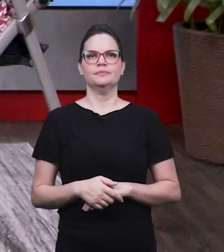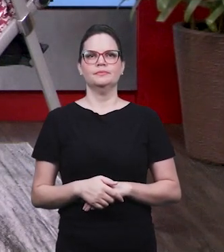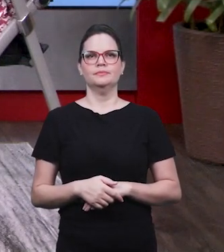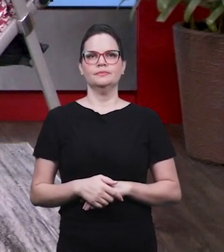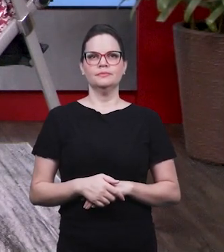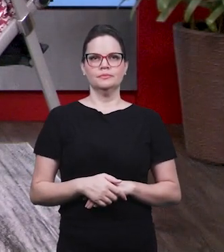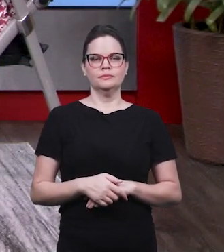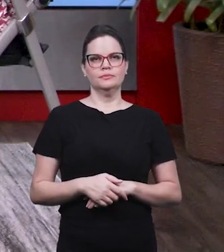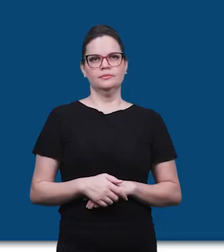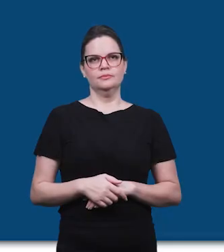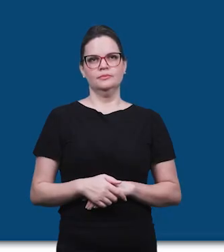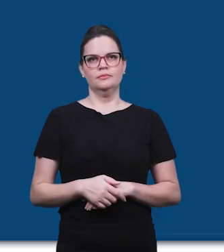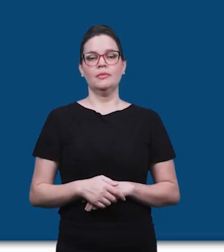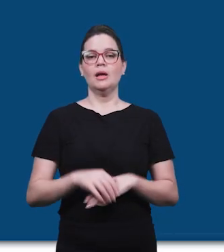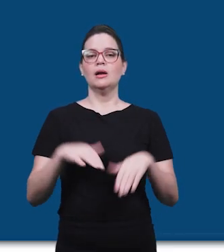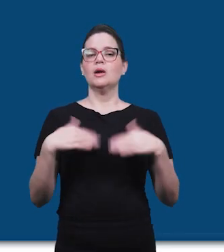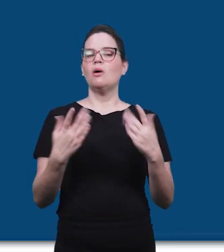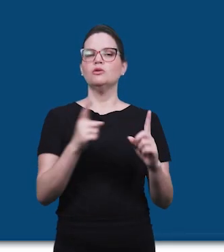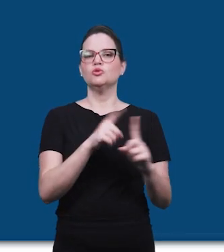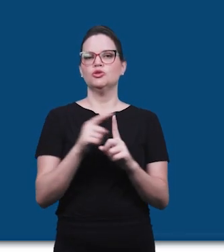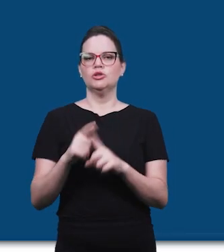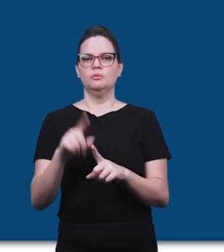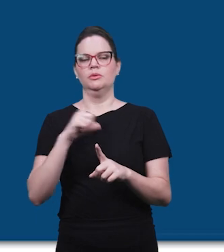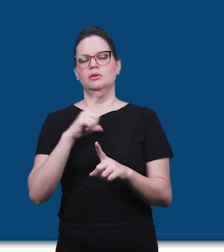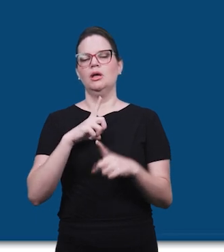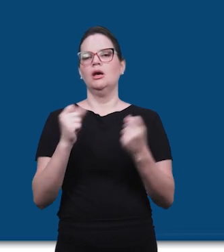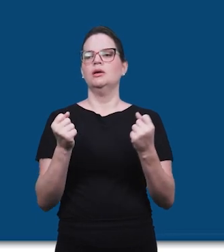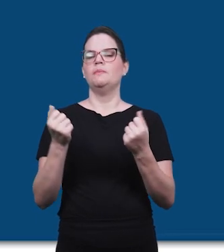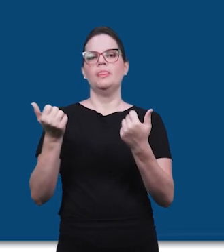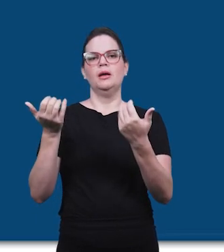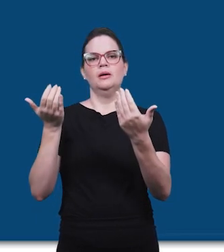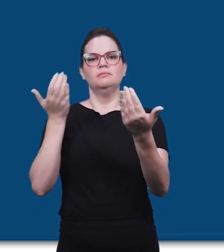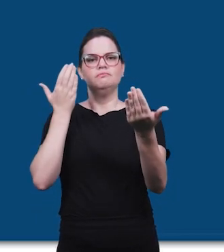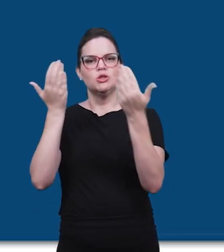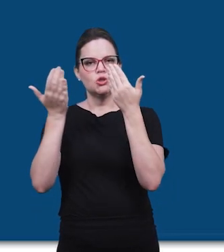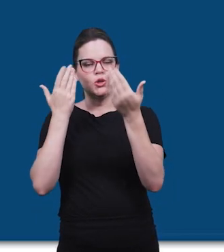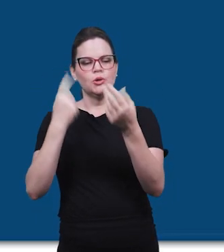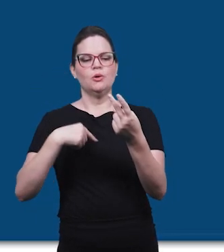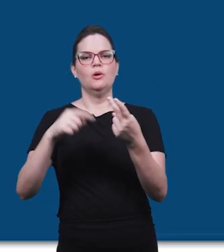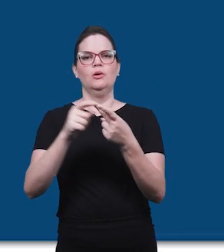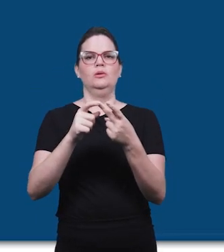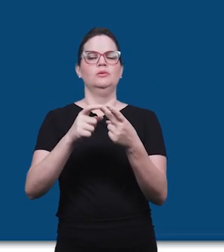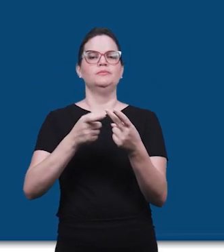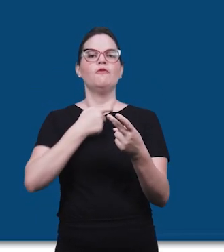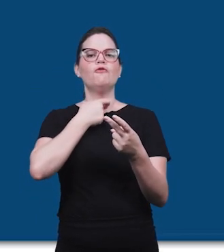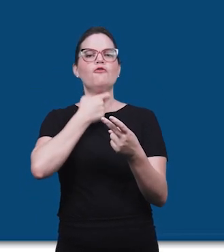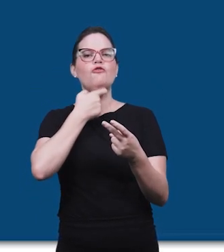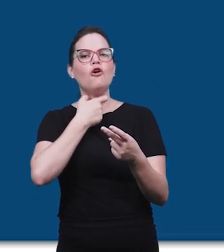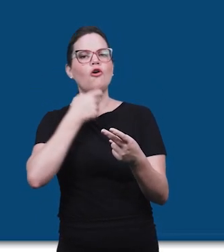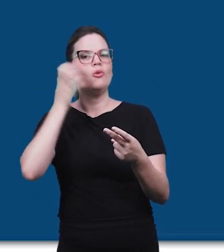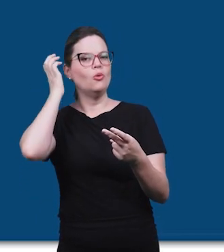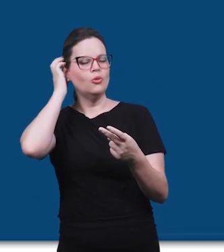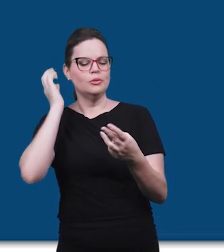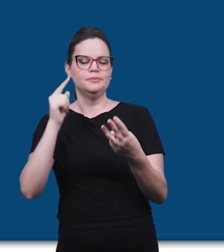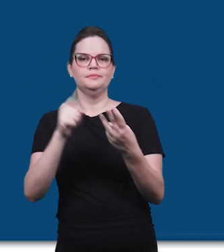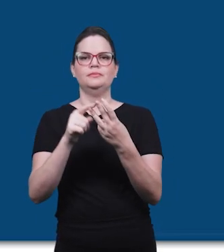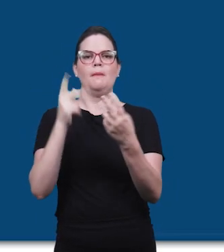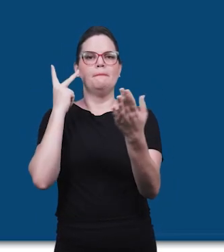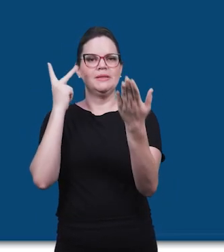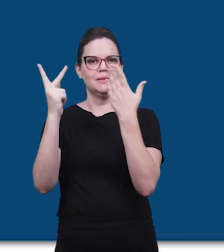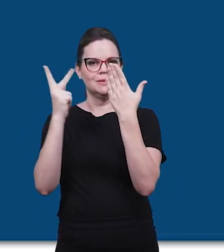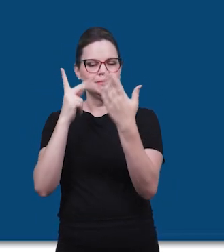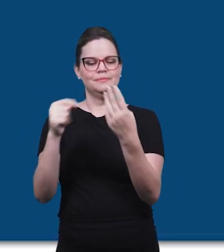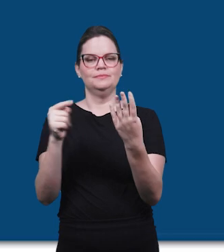intervenções necessárias? Então, são psicólogos, terapeutas ocupacionais, fonoaudiólogos, psicopedagogos,